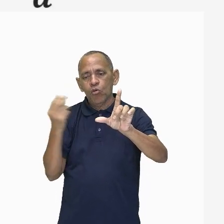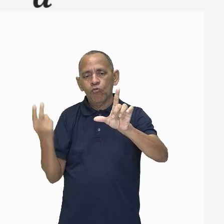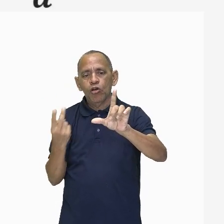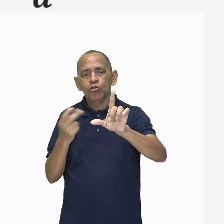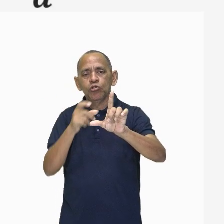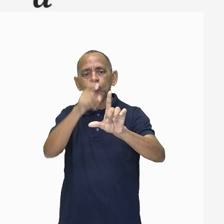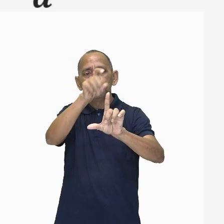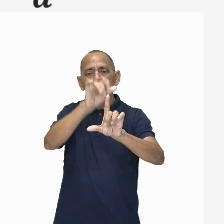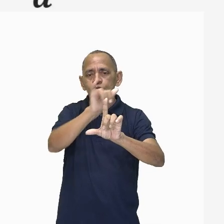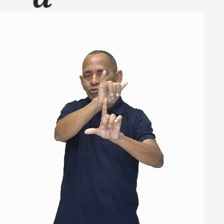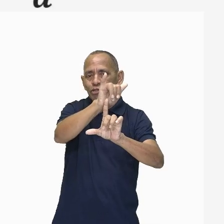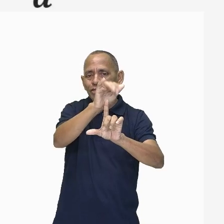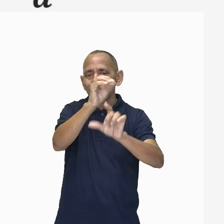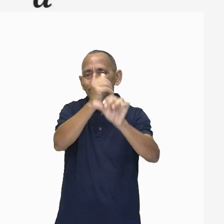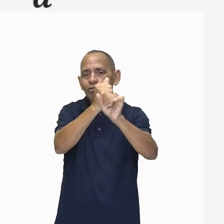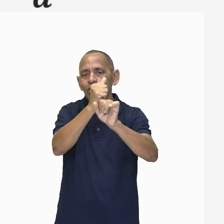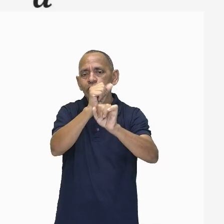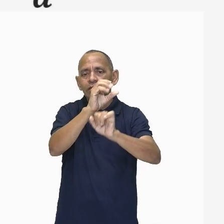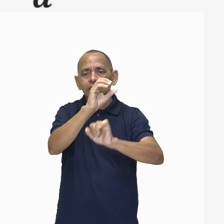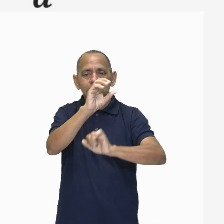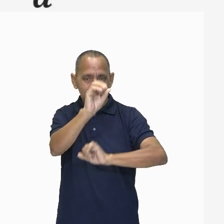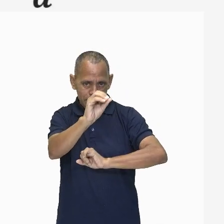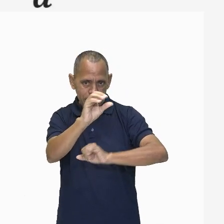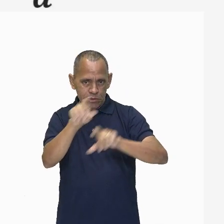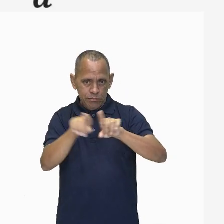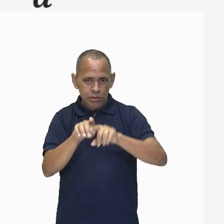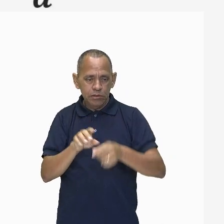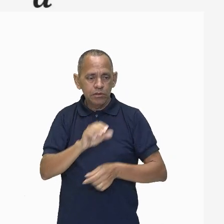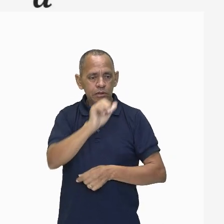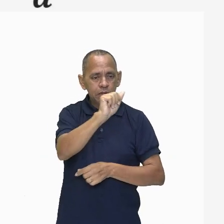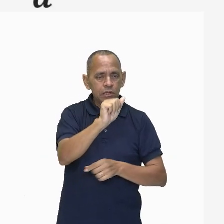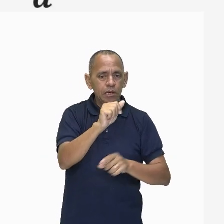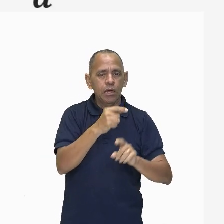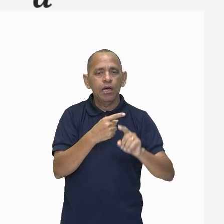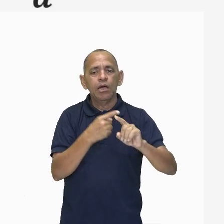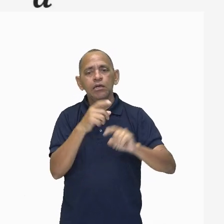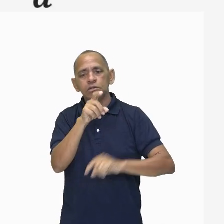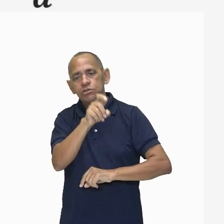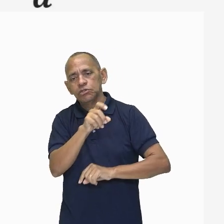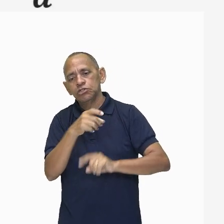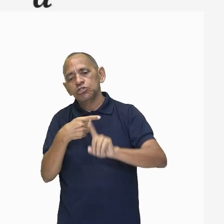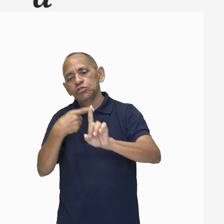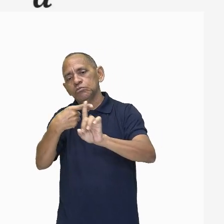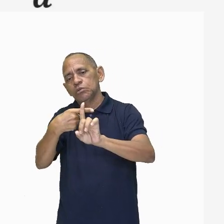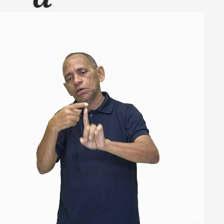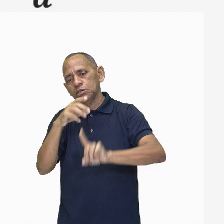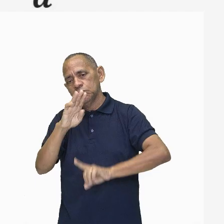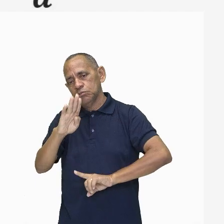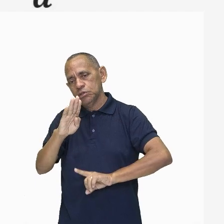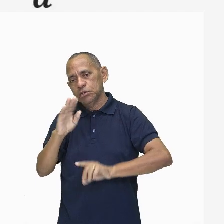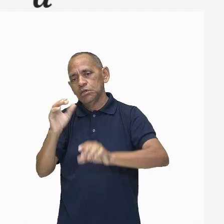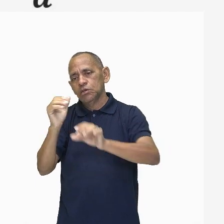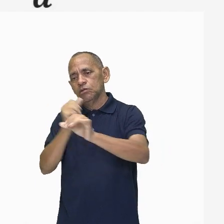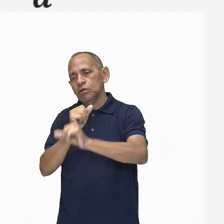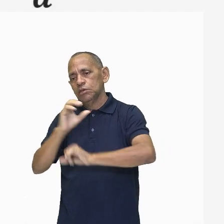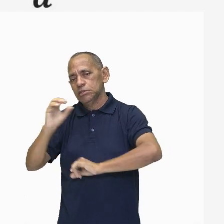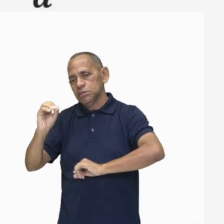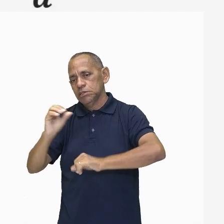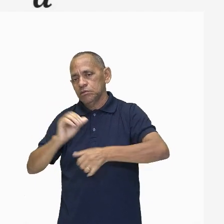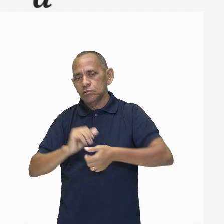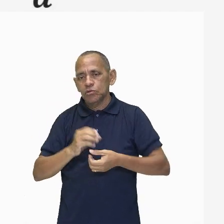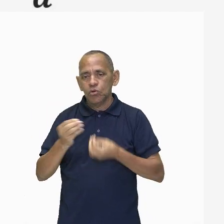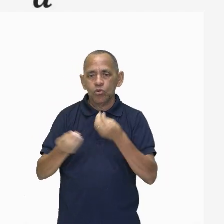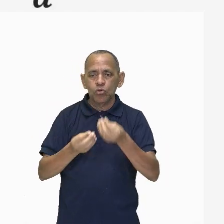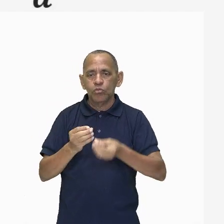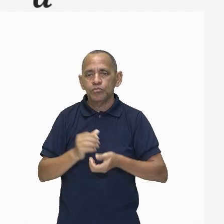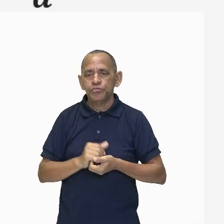faço, então? Eu pego esse ax mais b e coloco ele igual a zero, tá certo? Como que a gente resolve isso?